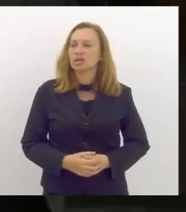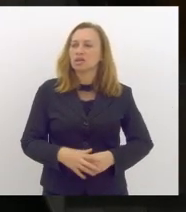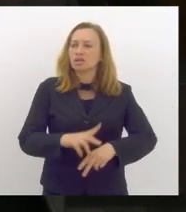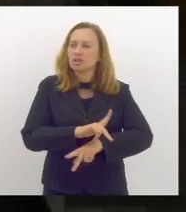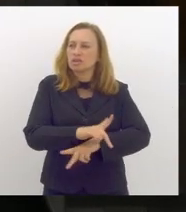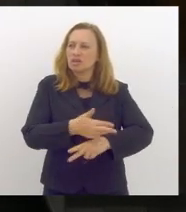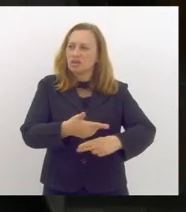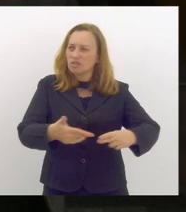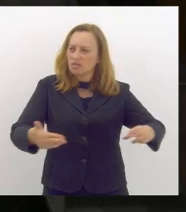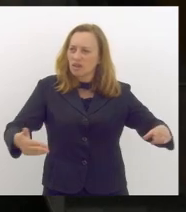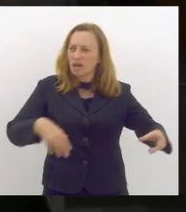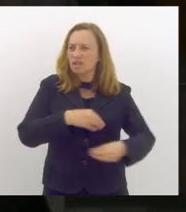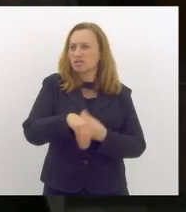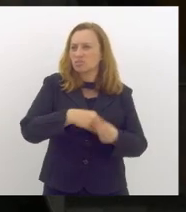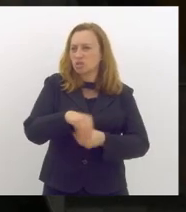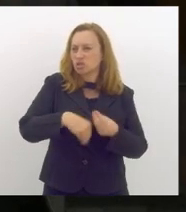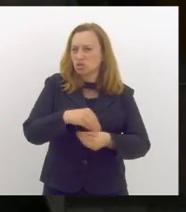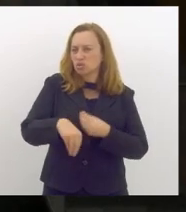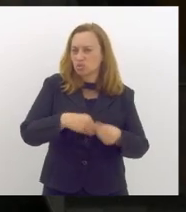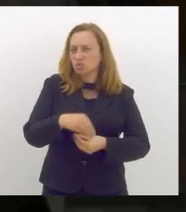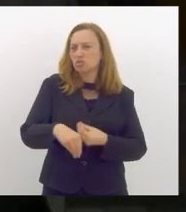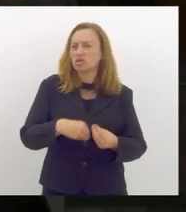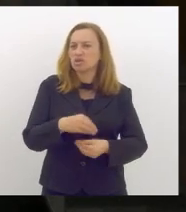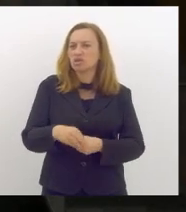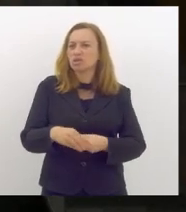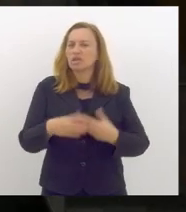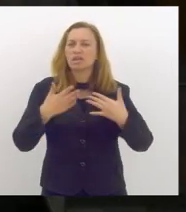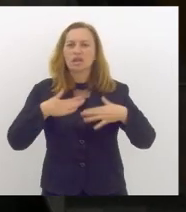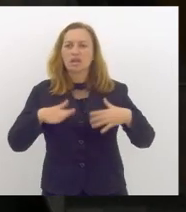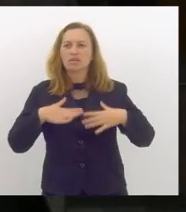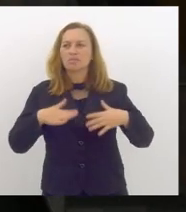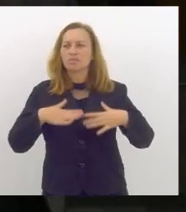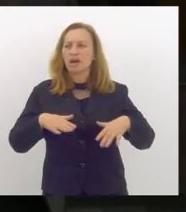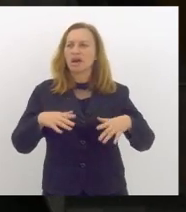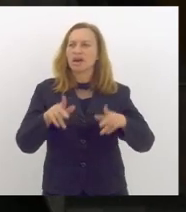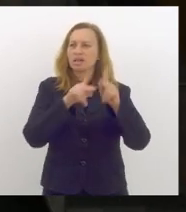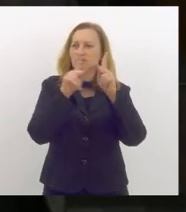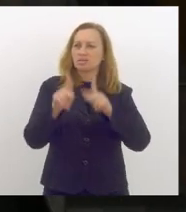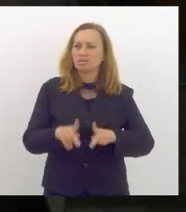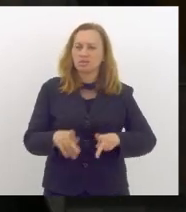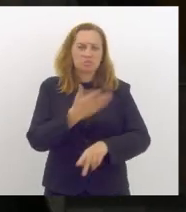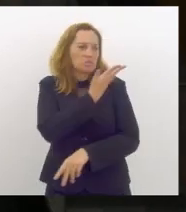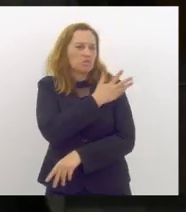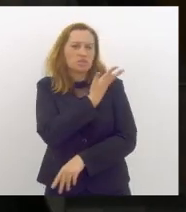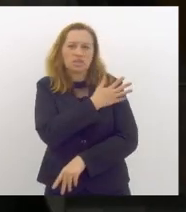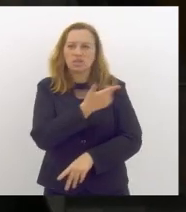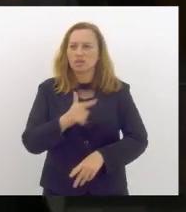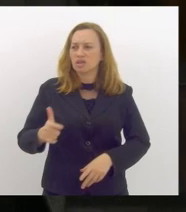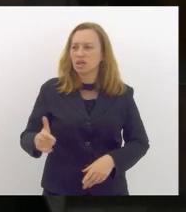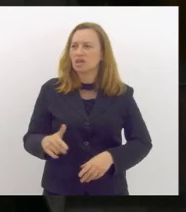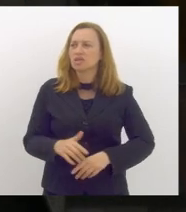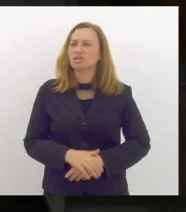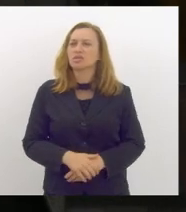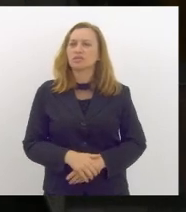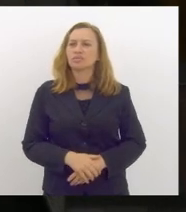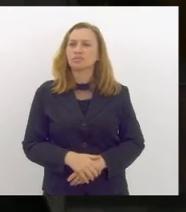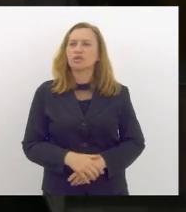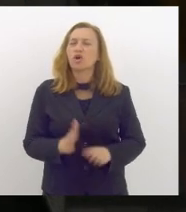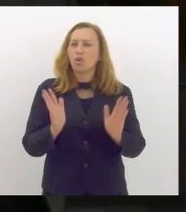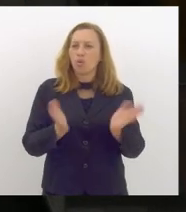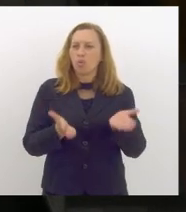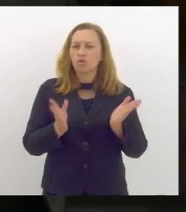sincretismo Pacífico tranquilo sem preconceito e não muito longe daqui hoje